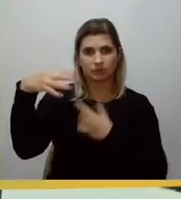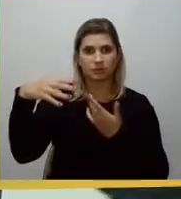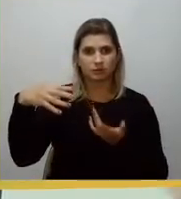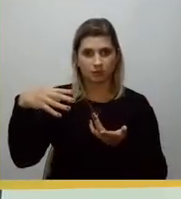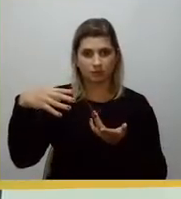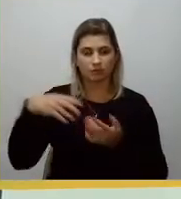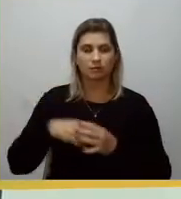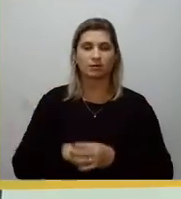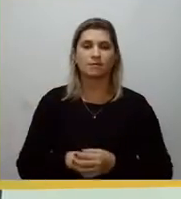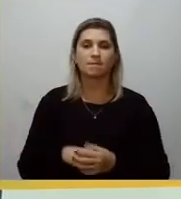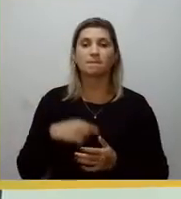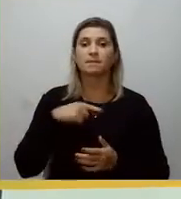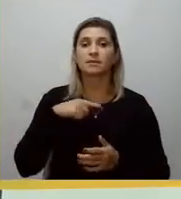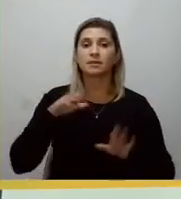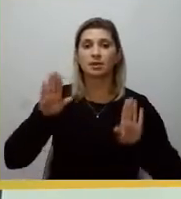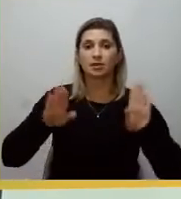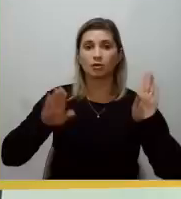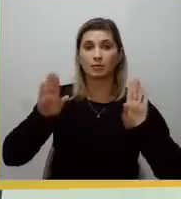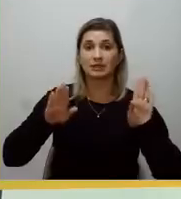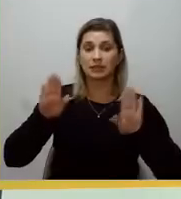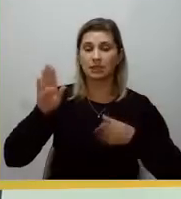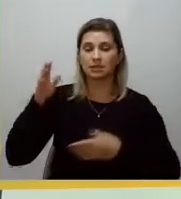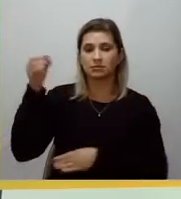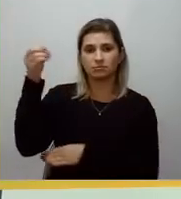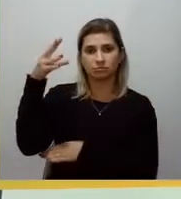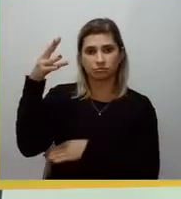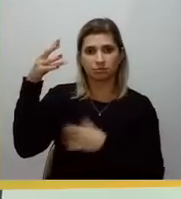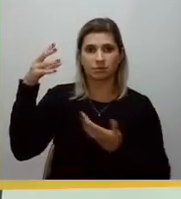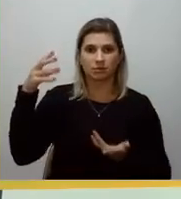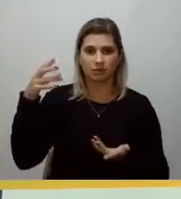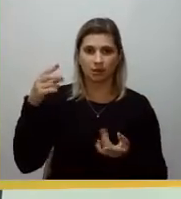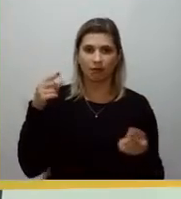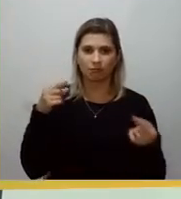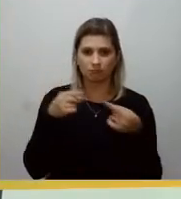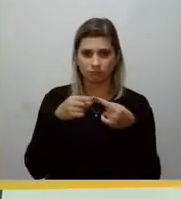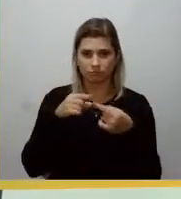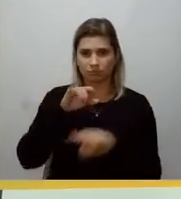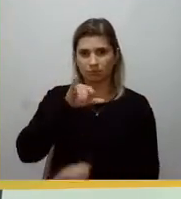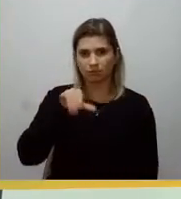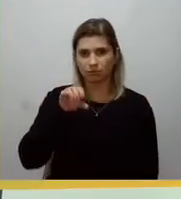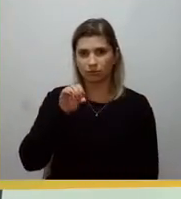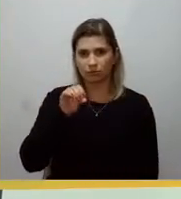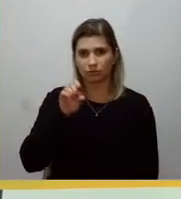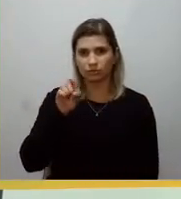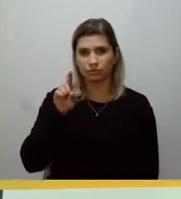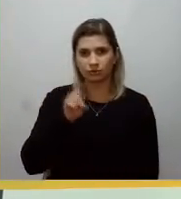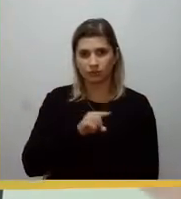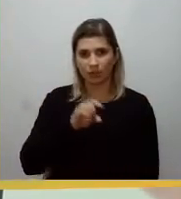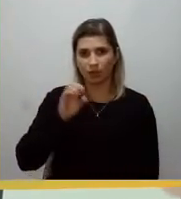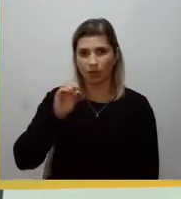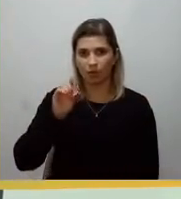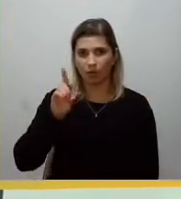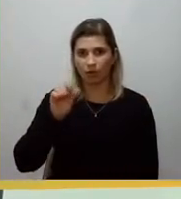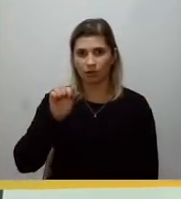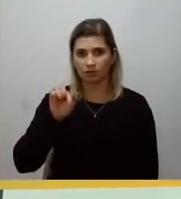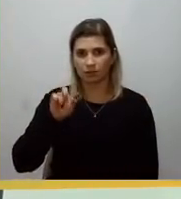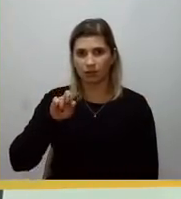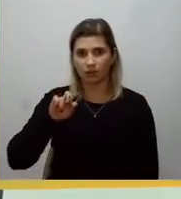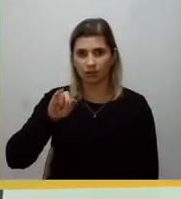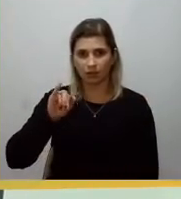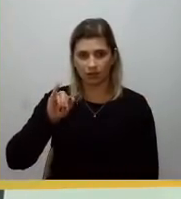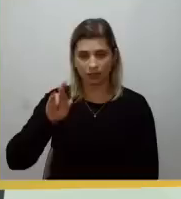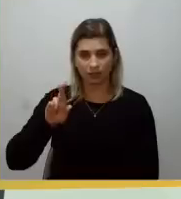essa licitação de iluminação pública, em decorrência da sua ligação com o José, ou daí José Manrich, que era seu funcionário da